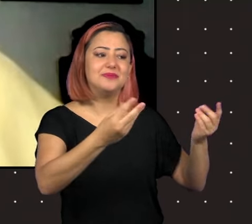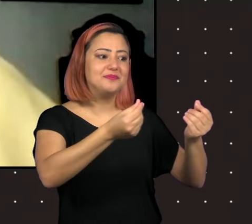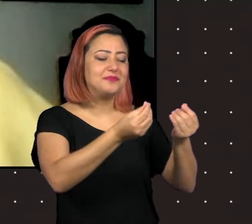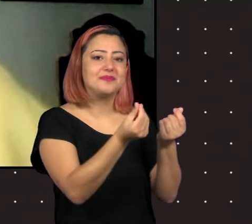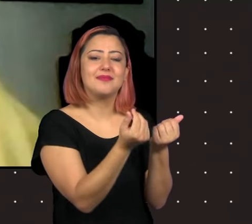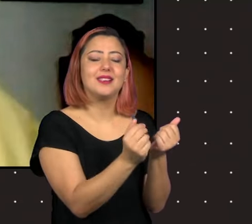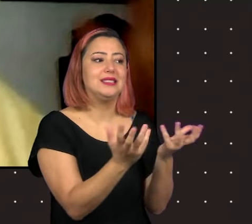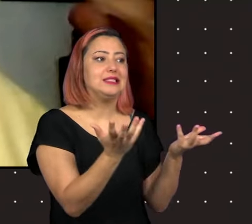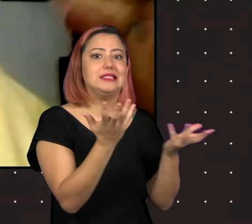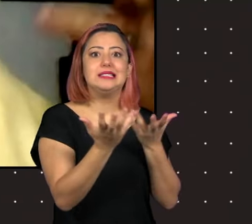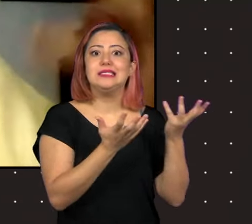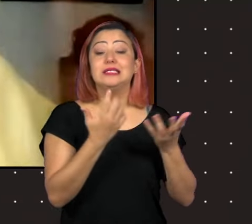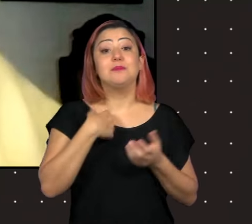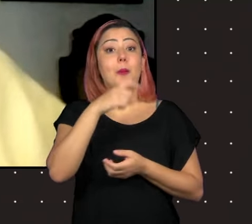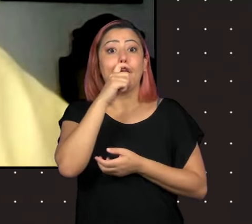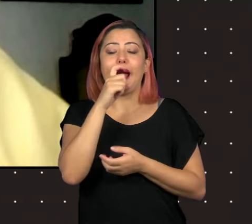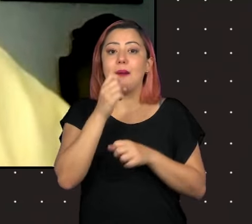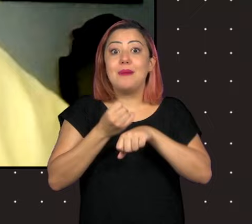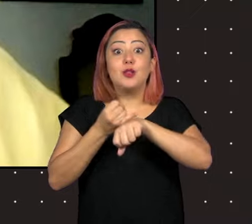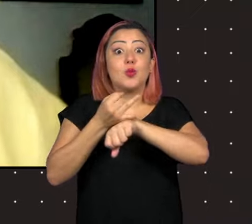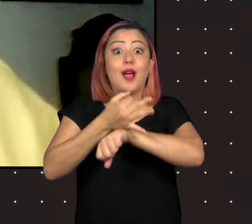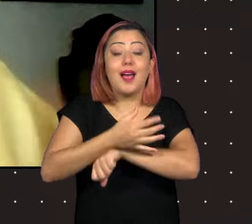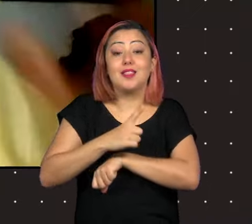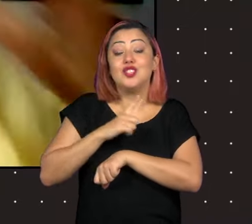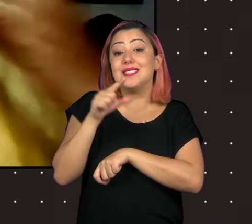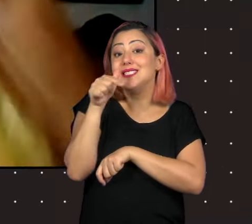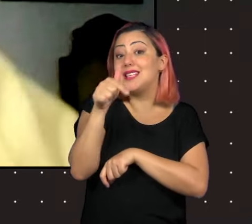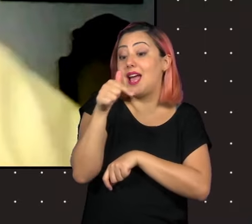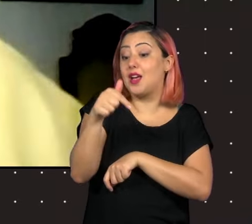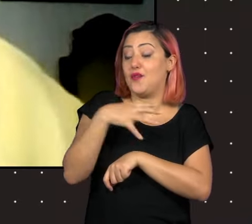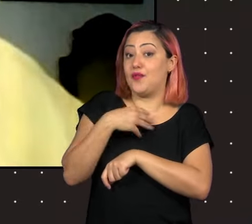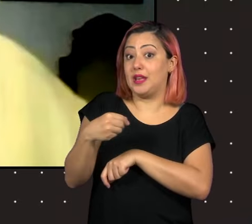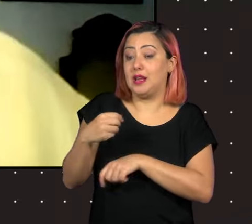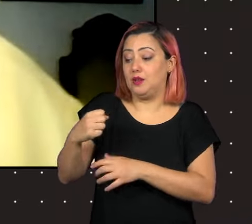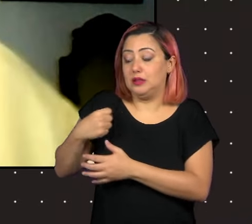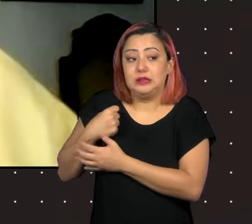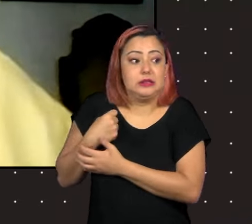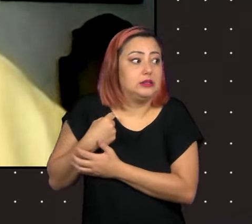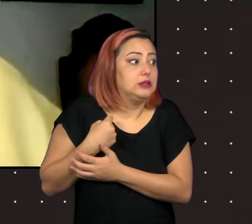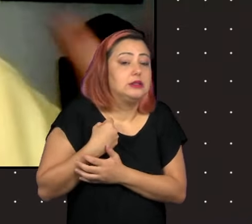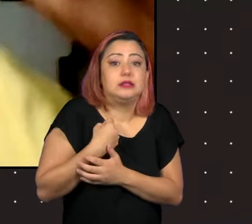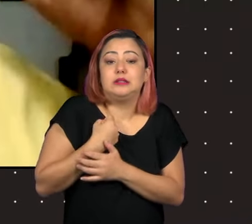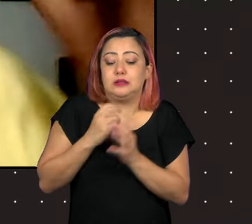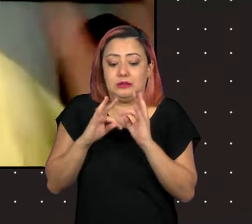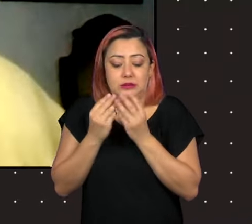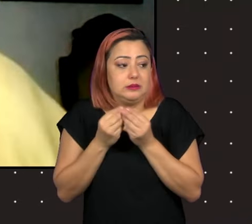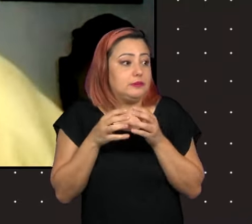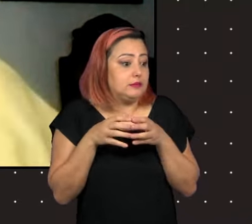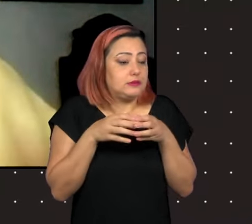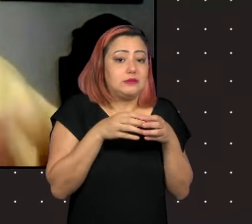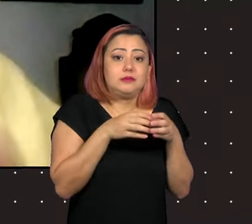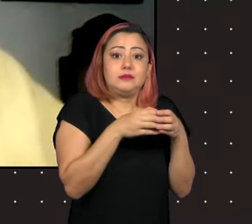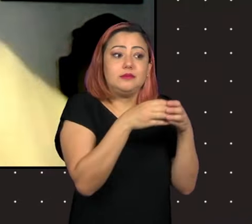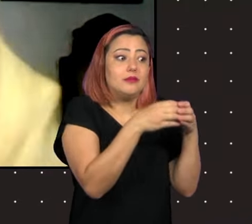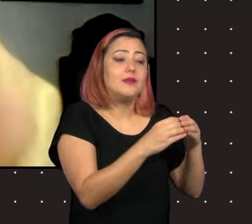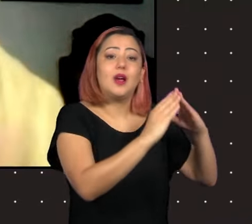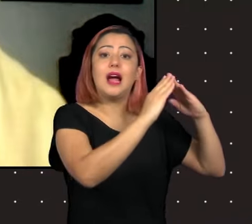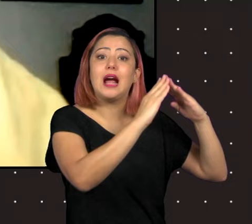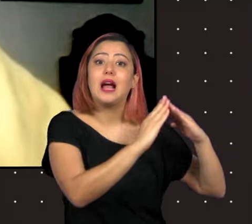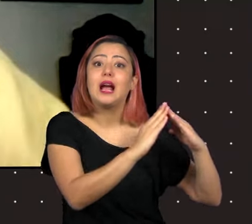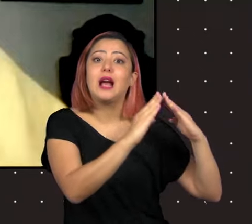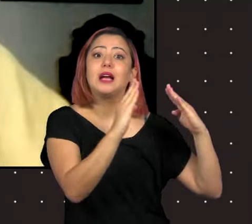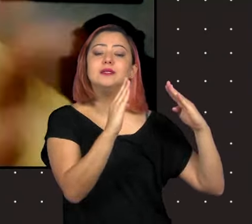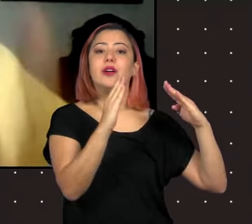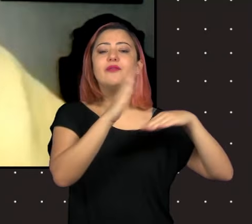da madrugada, com 7 filhos atrás, numa pensão cheia de percevejos, nos levou para uma casa, abriu